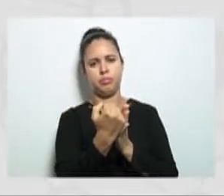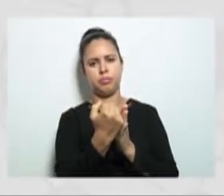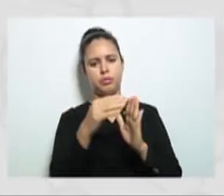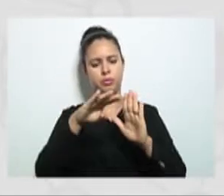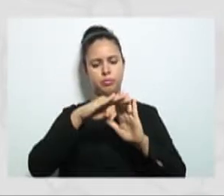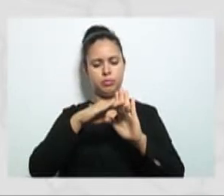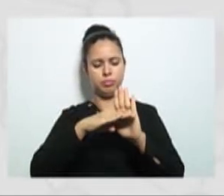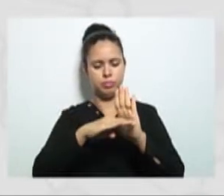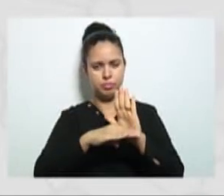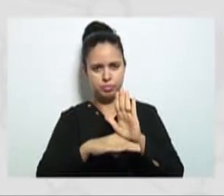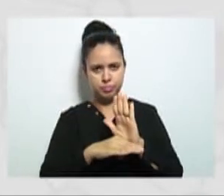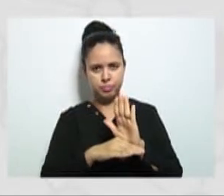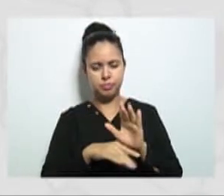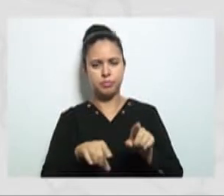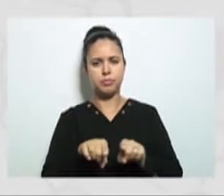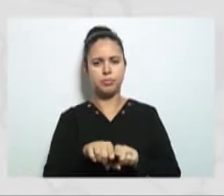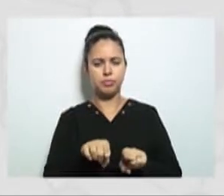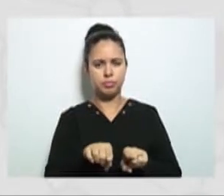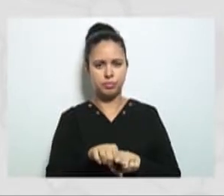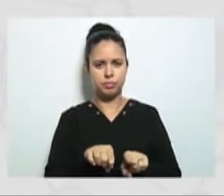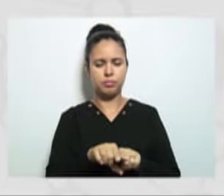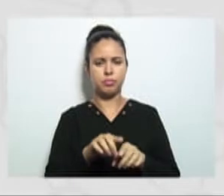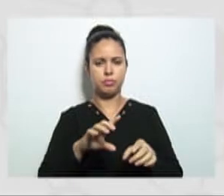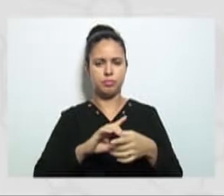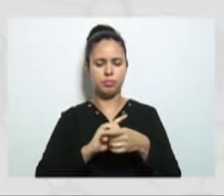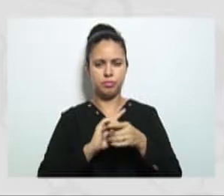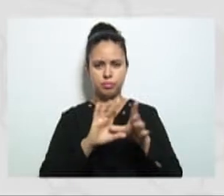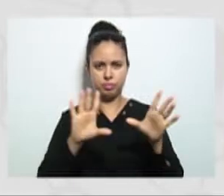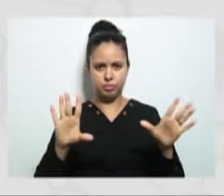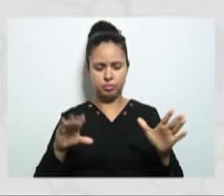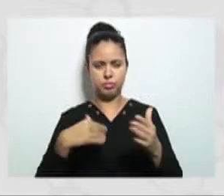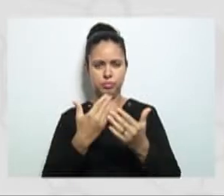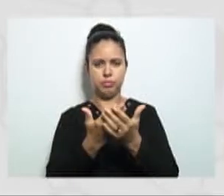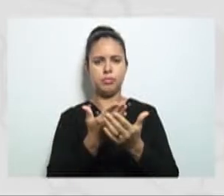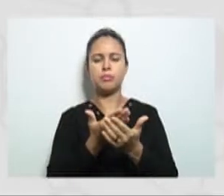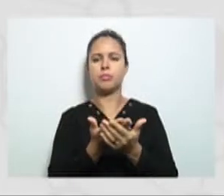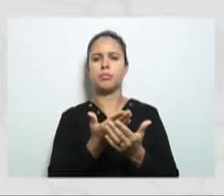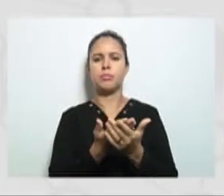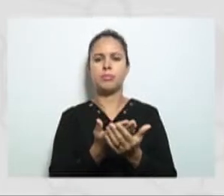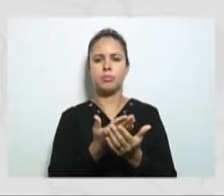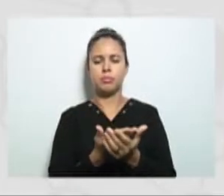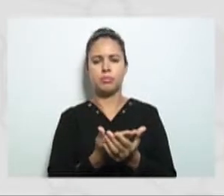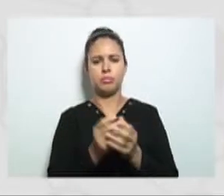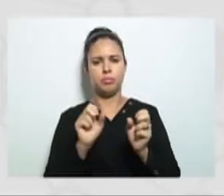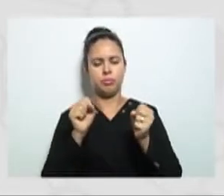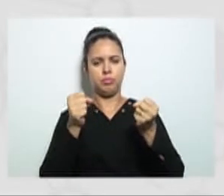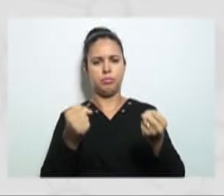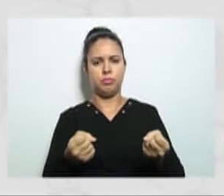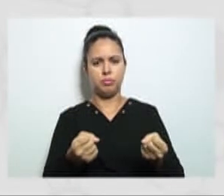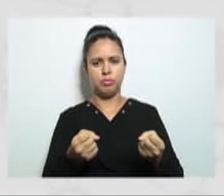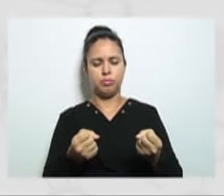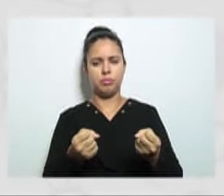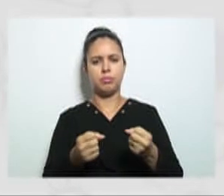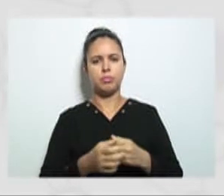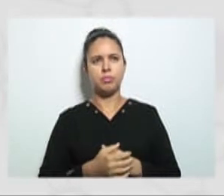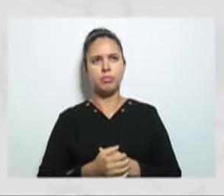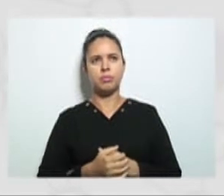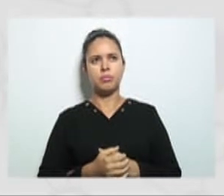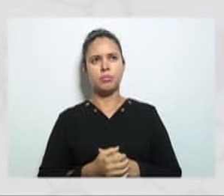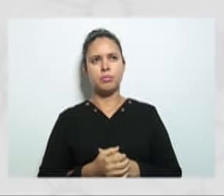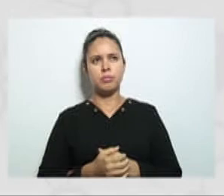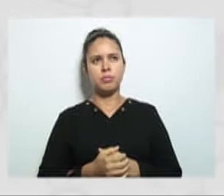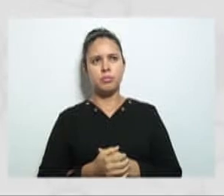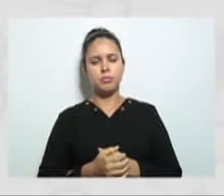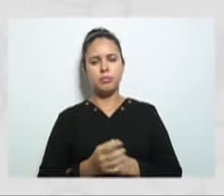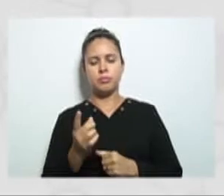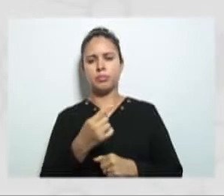sozinha, tá? E flexibilidade e liberdade para estudar de forma como desejar, não é isso? A gente,